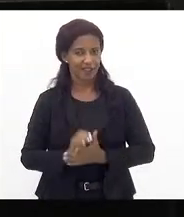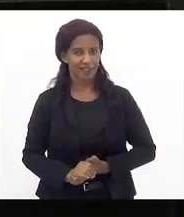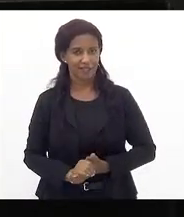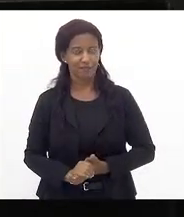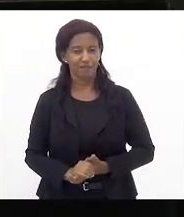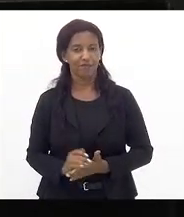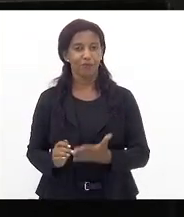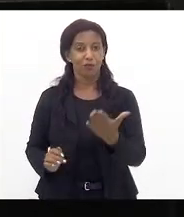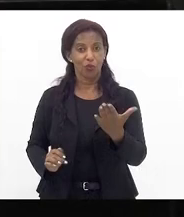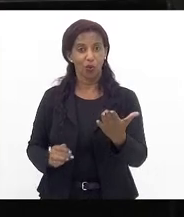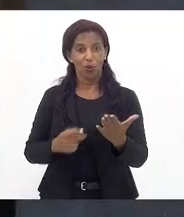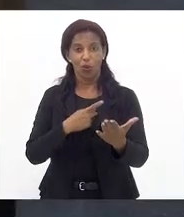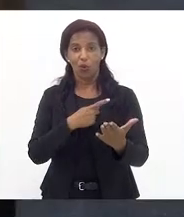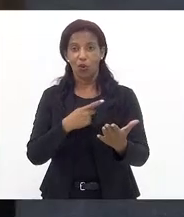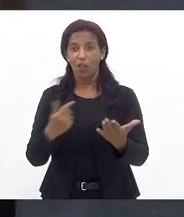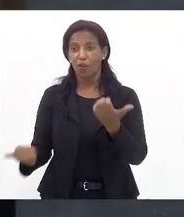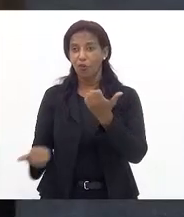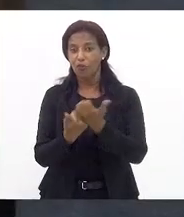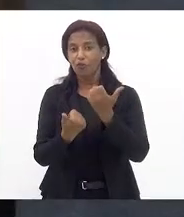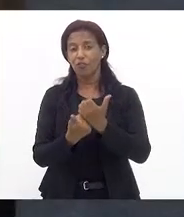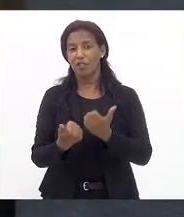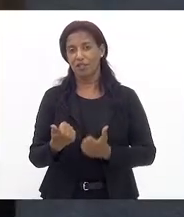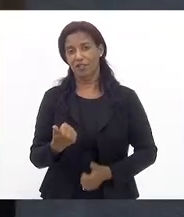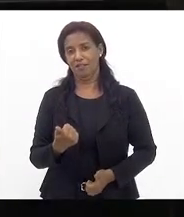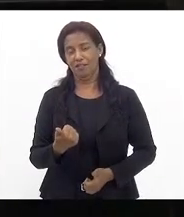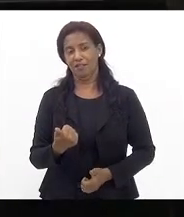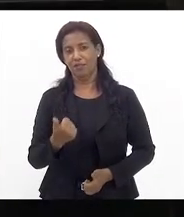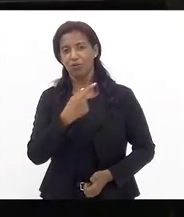presidente da Comissão de Servidores, é o vice-líder de governo,